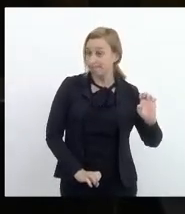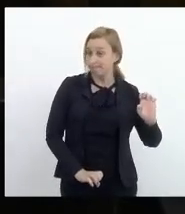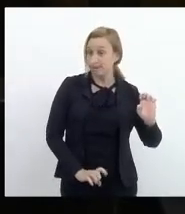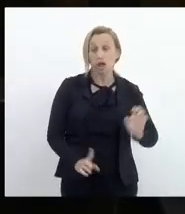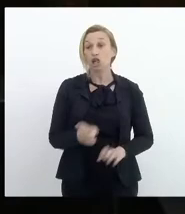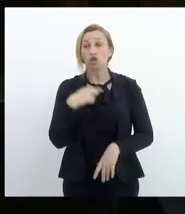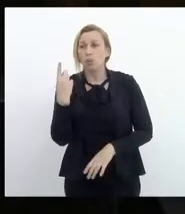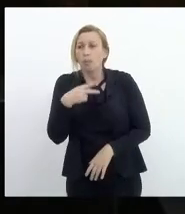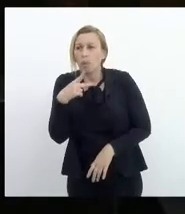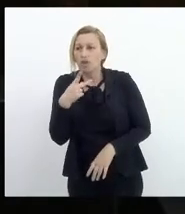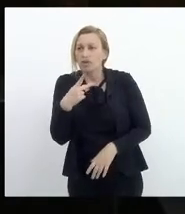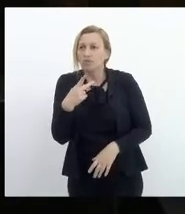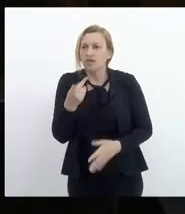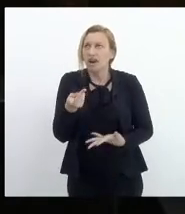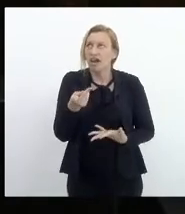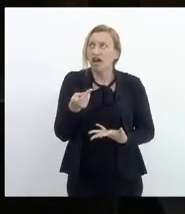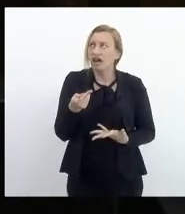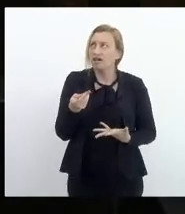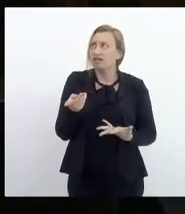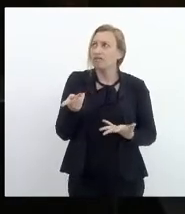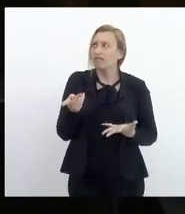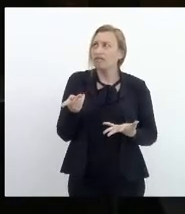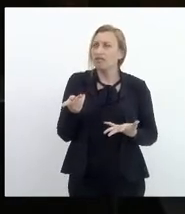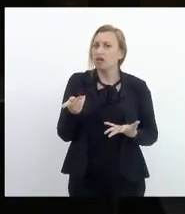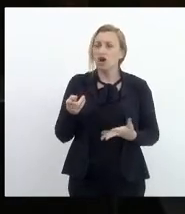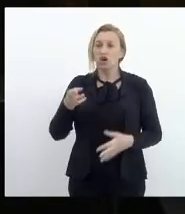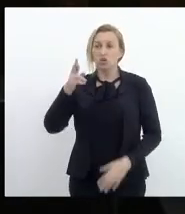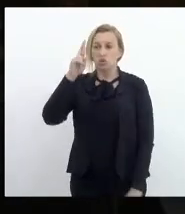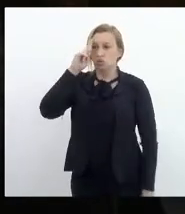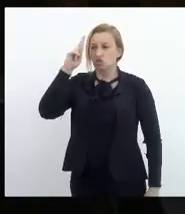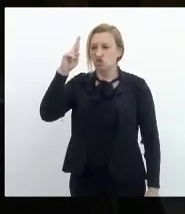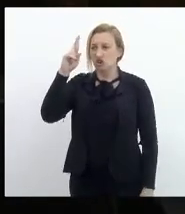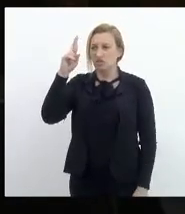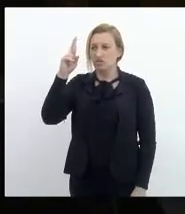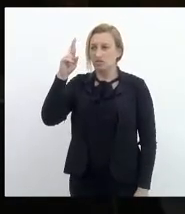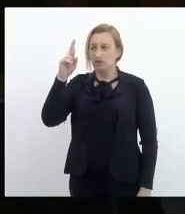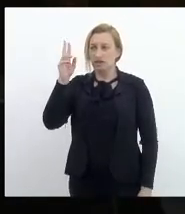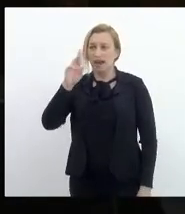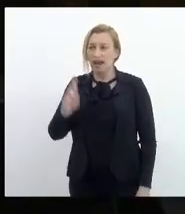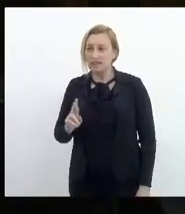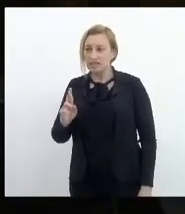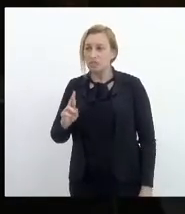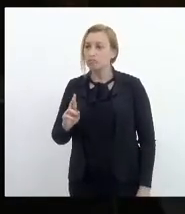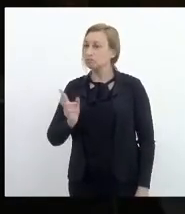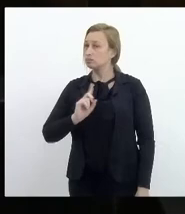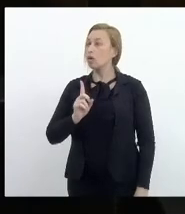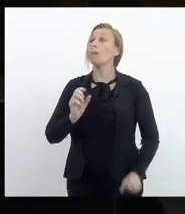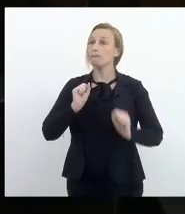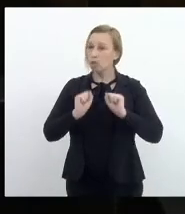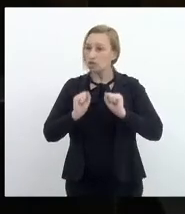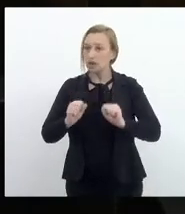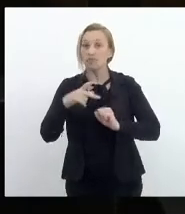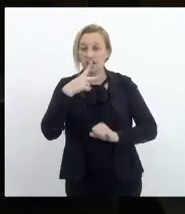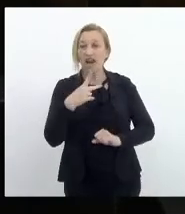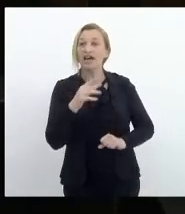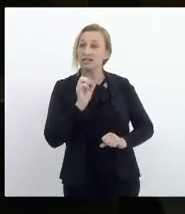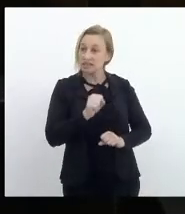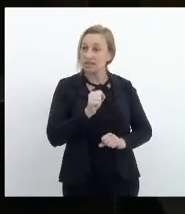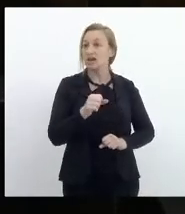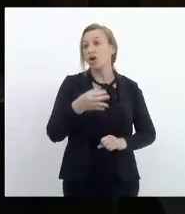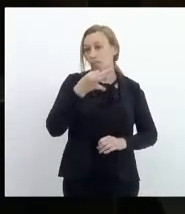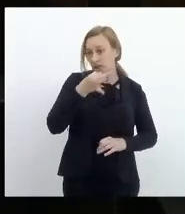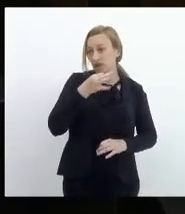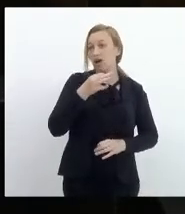nós não podemos nos considerar o dono da razão nós podemos considerar assim que temos razão